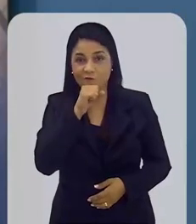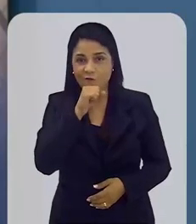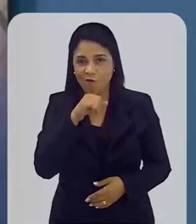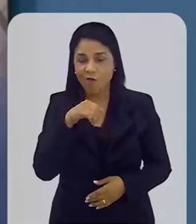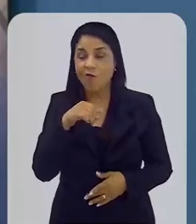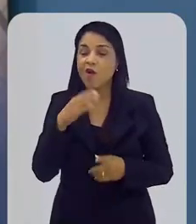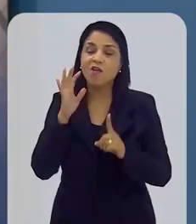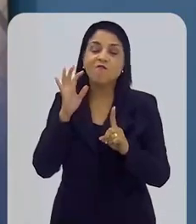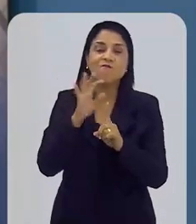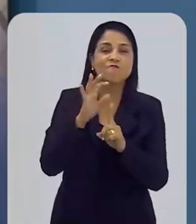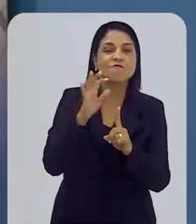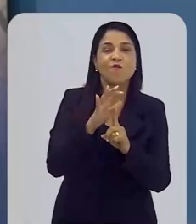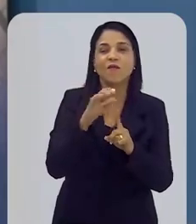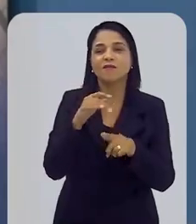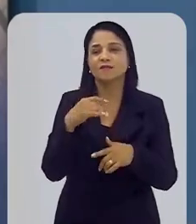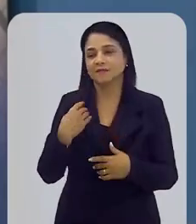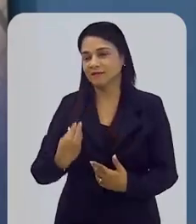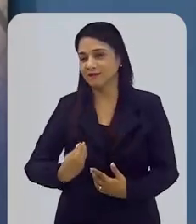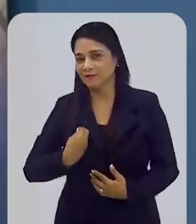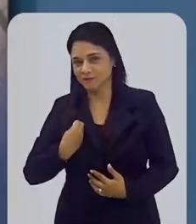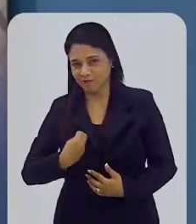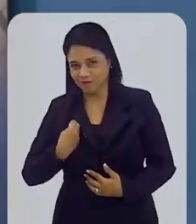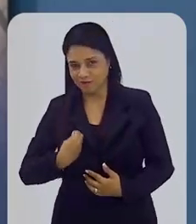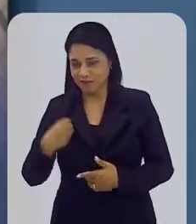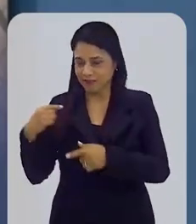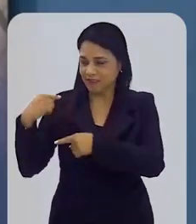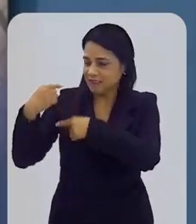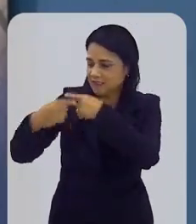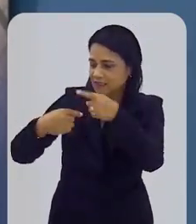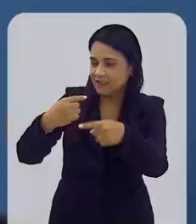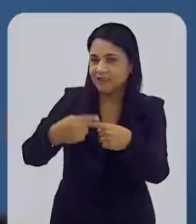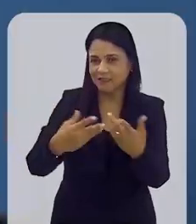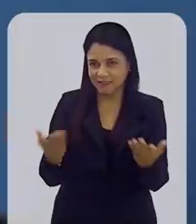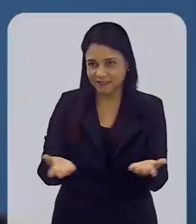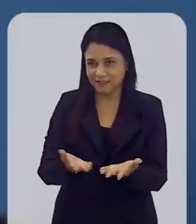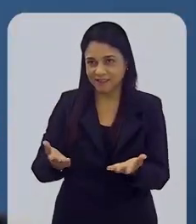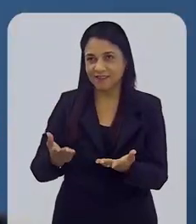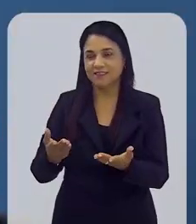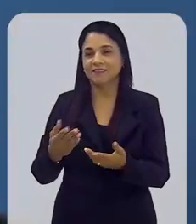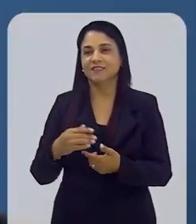Como é que são as influências dessas mulheres na sua trajetória?